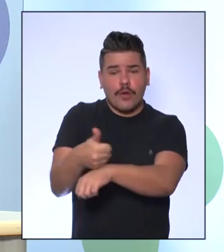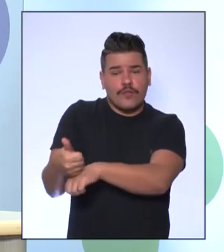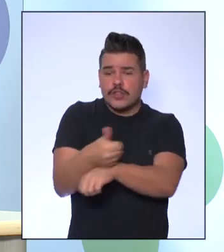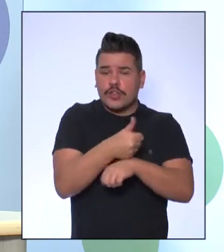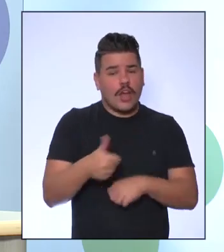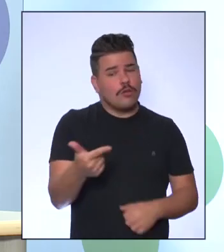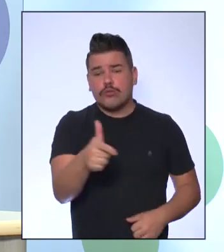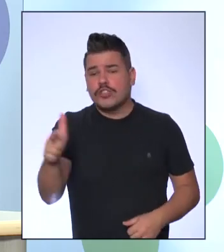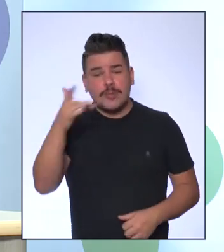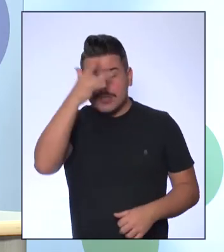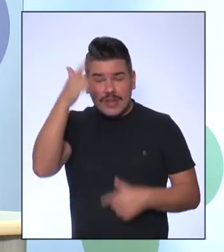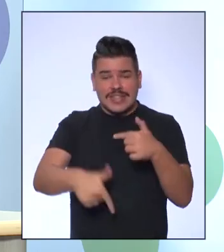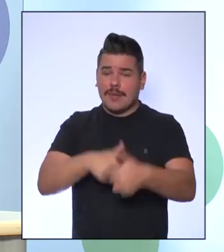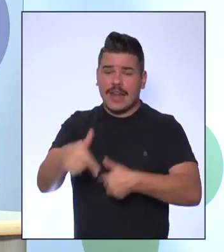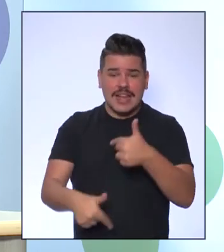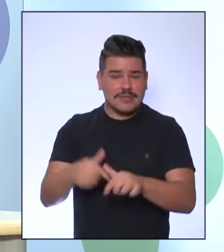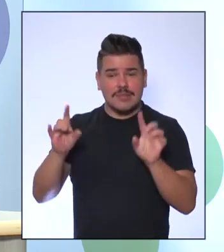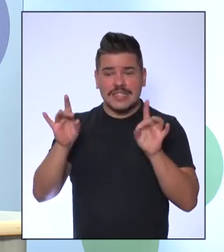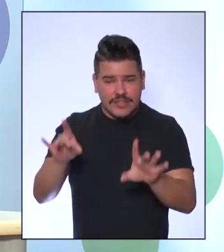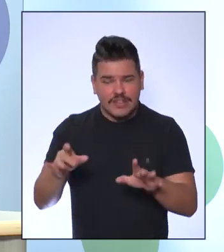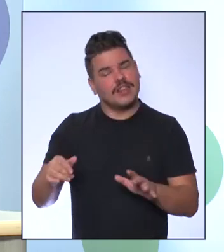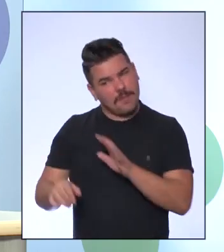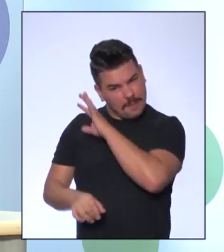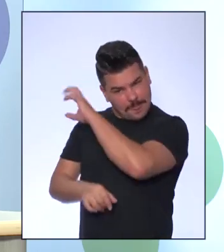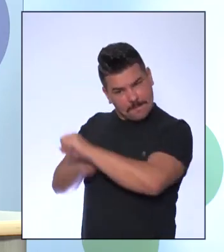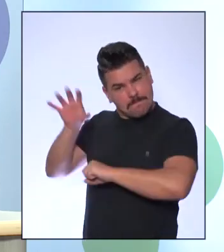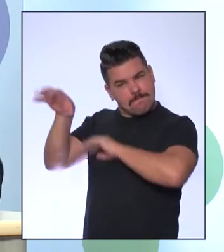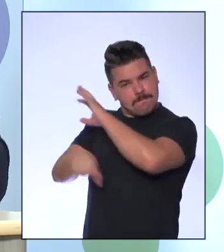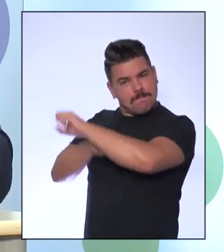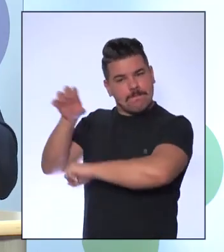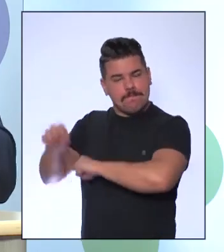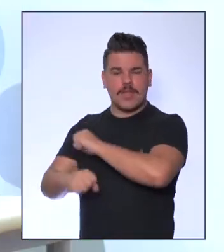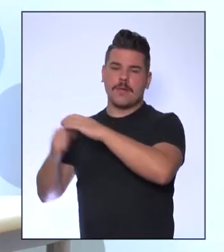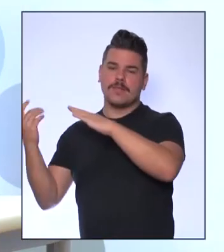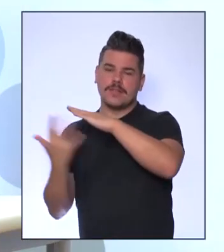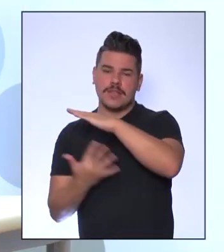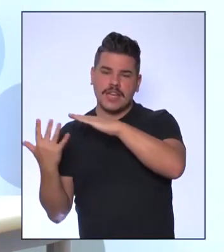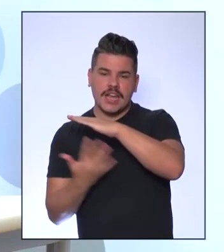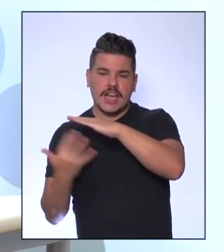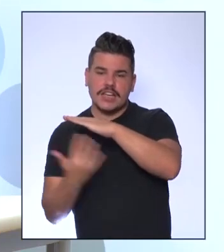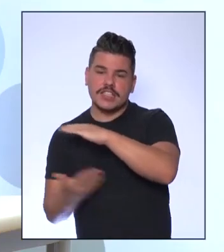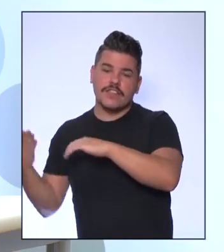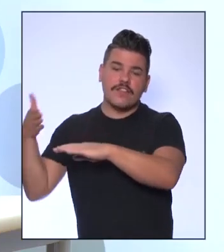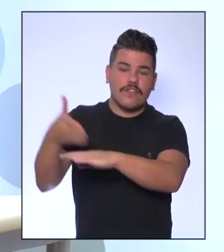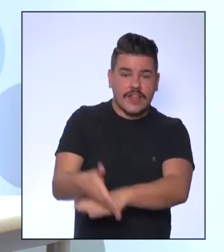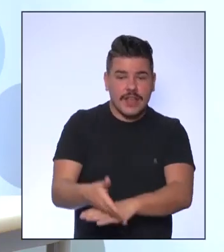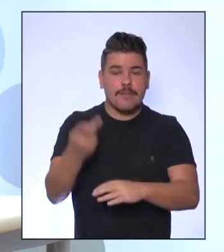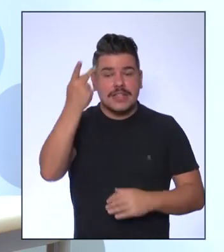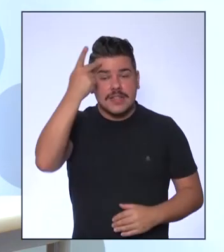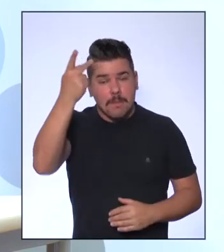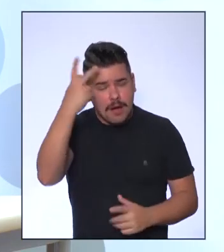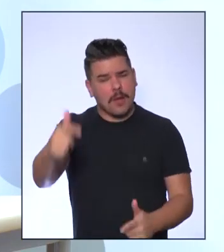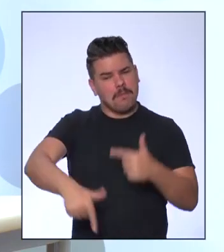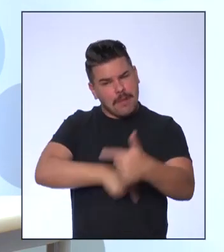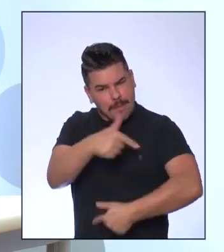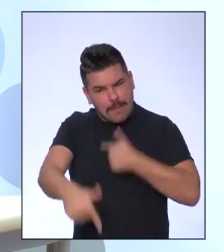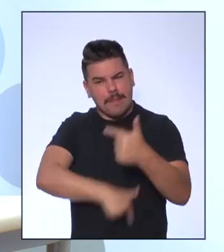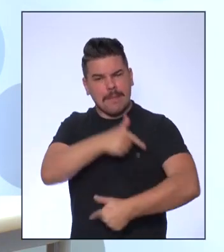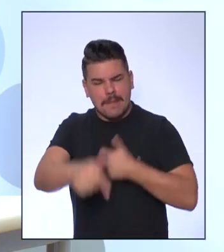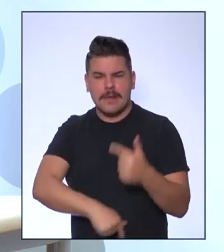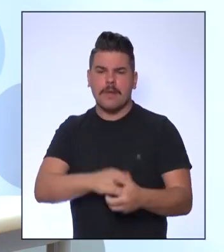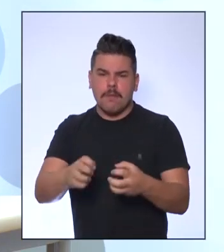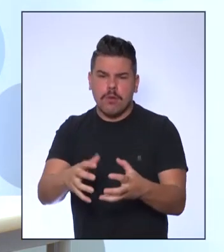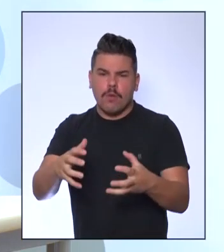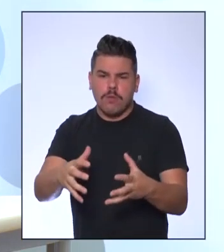mais especializado, faz com que a cidade cresça de uma maneira urbana,